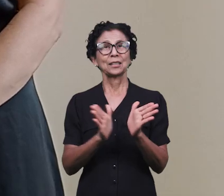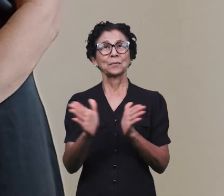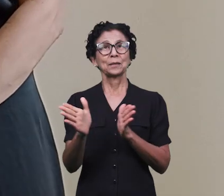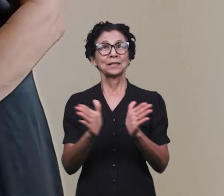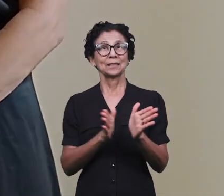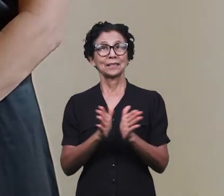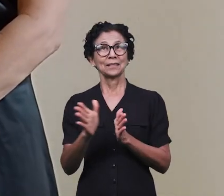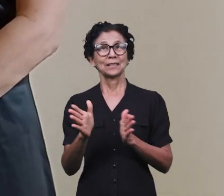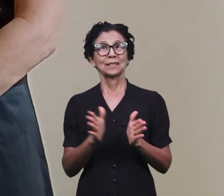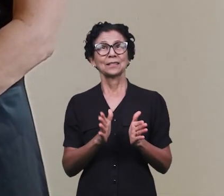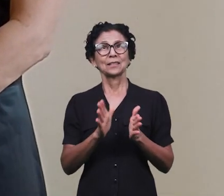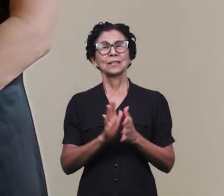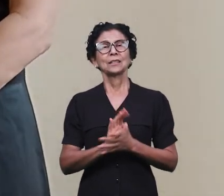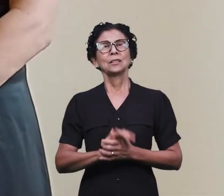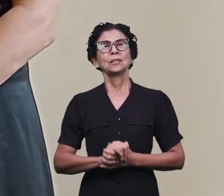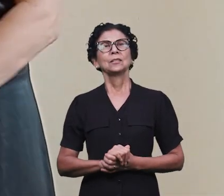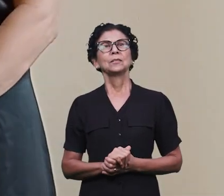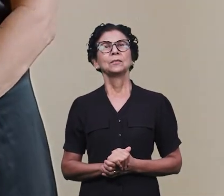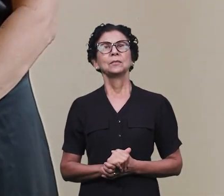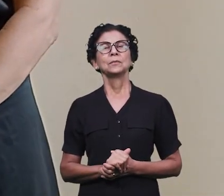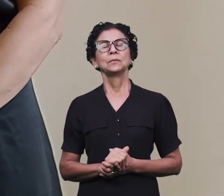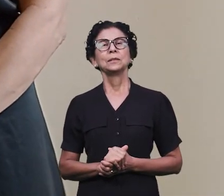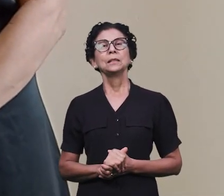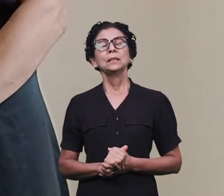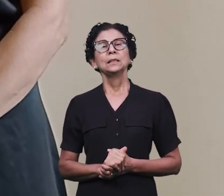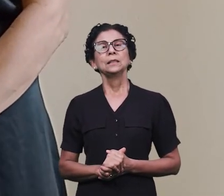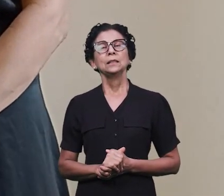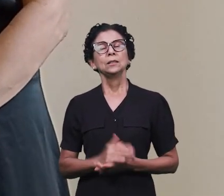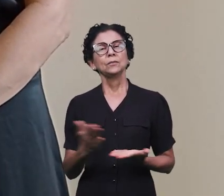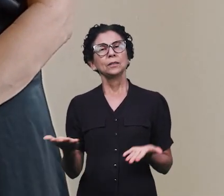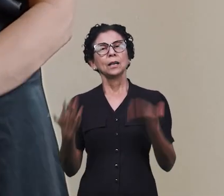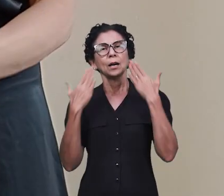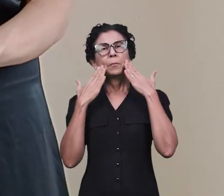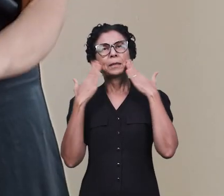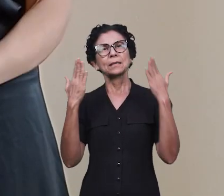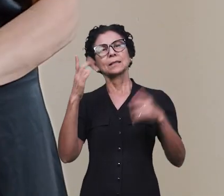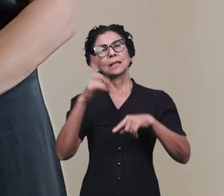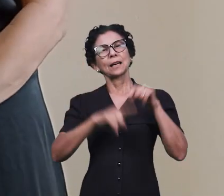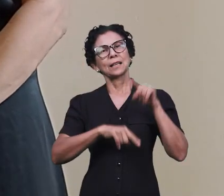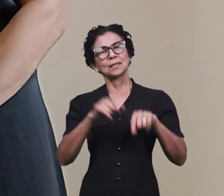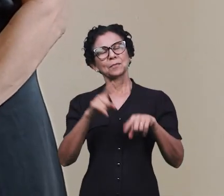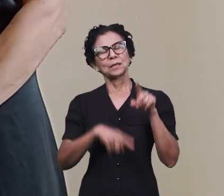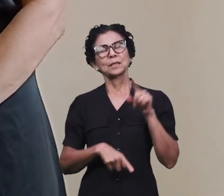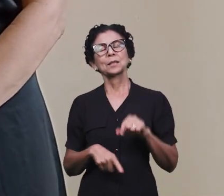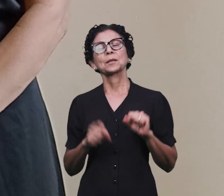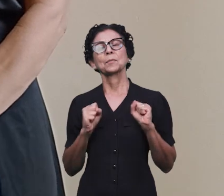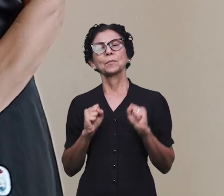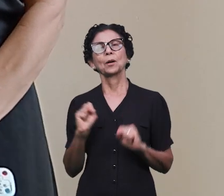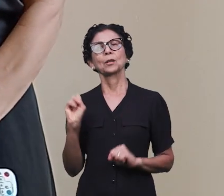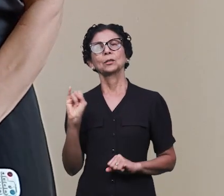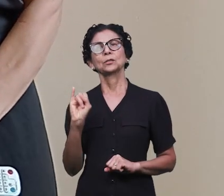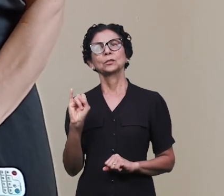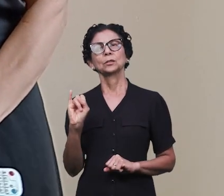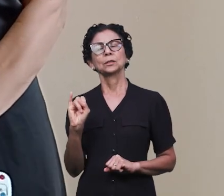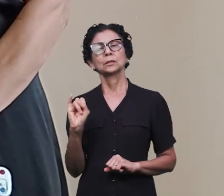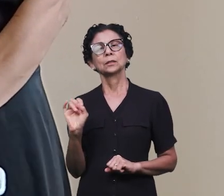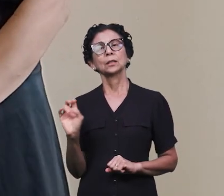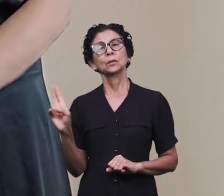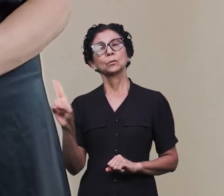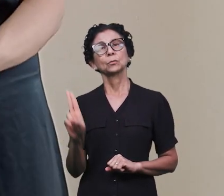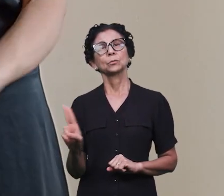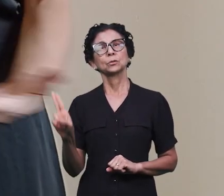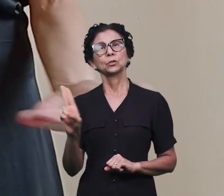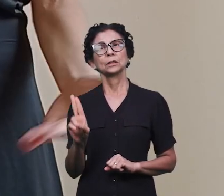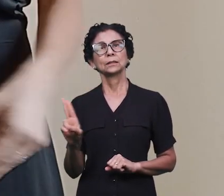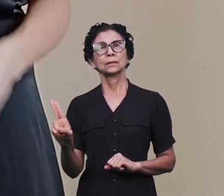um pouquinho sobre as adaptações e o material que podemos utilizar com alunos que precisam